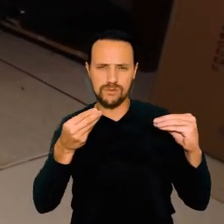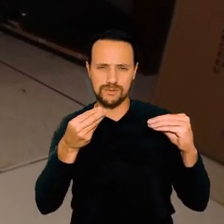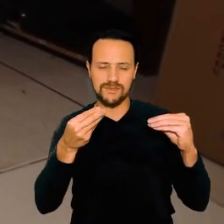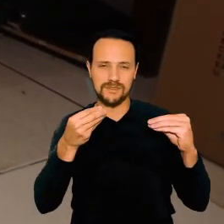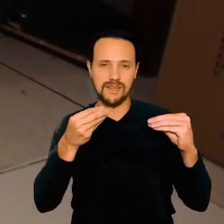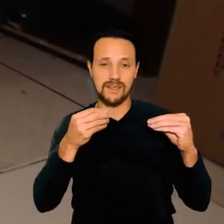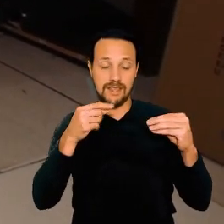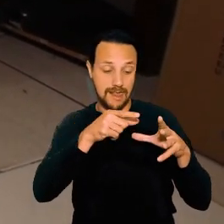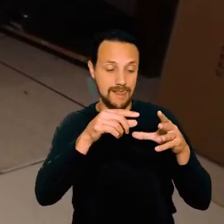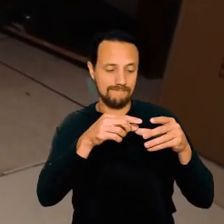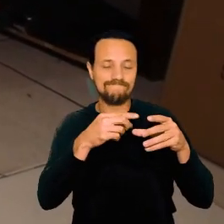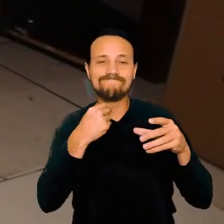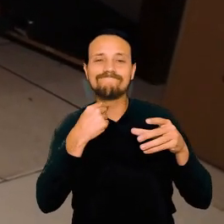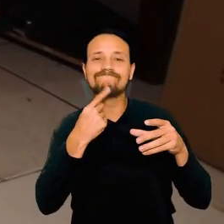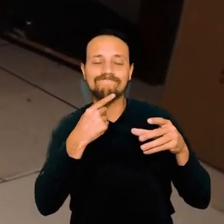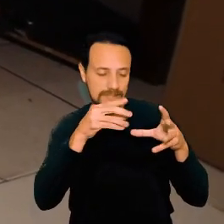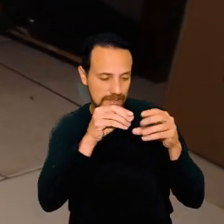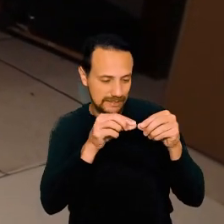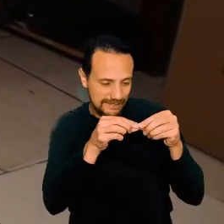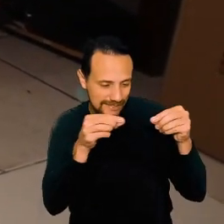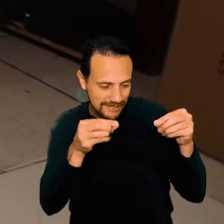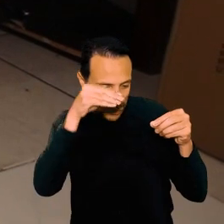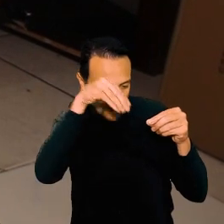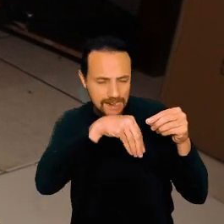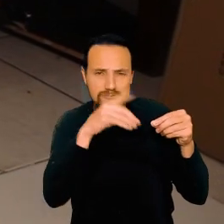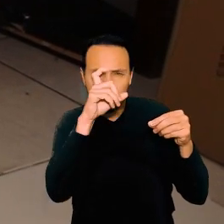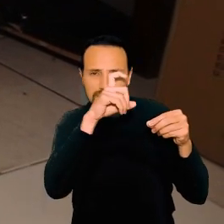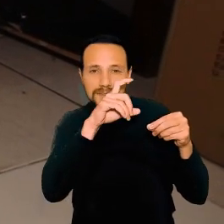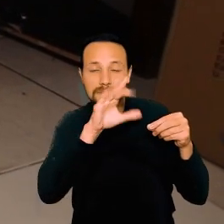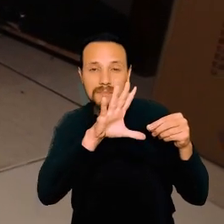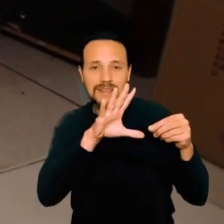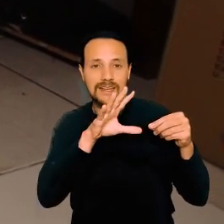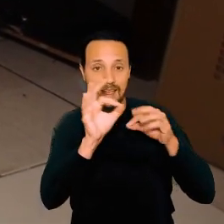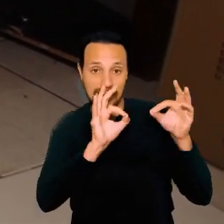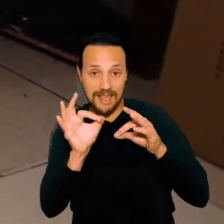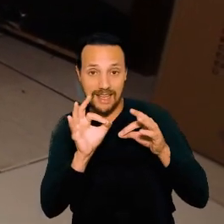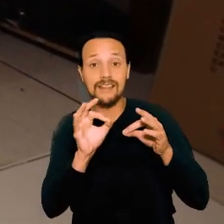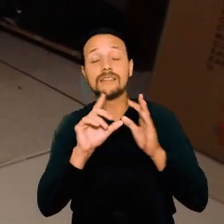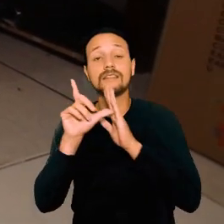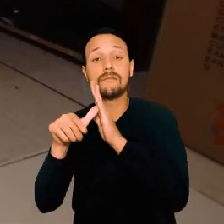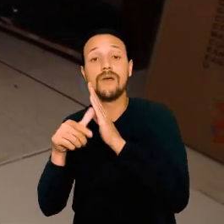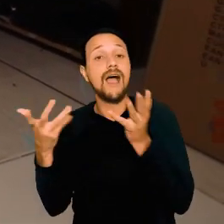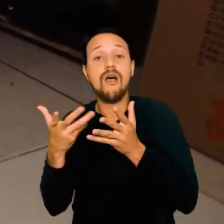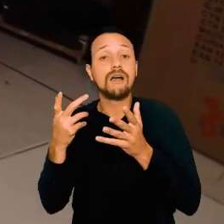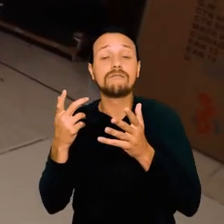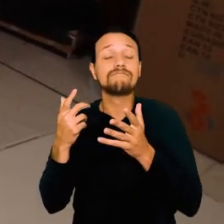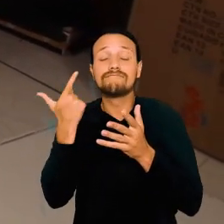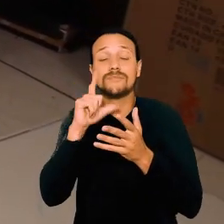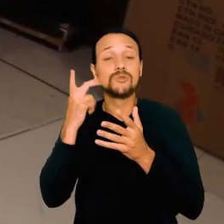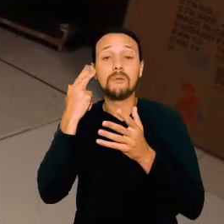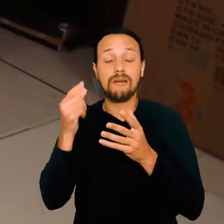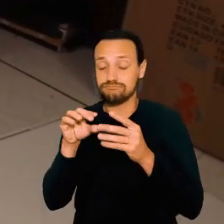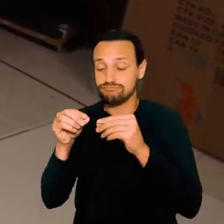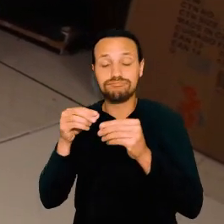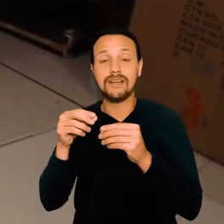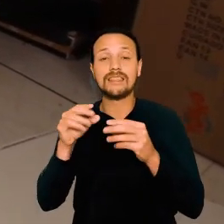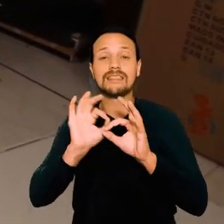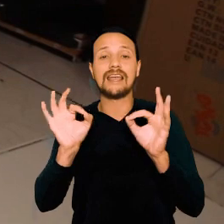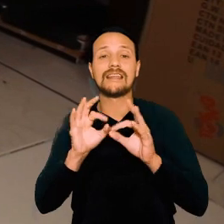os dentes, um pentear o cabelo, tudo que você imaginar que a gente faz no dia a dia, a terapia ocupacional entra para auxiliar esse